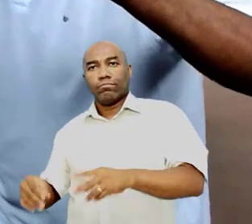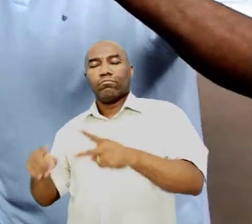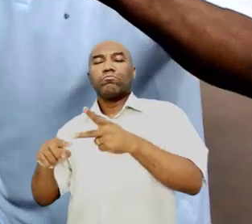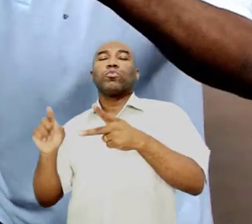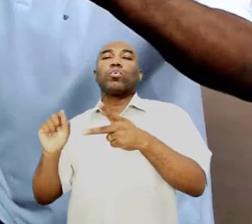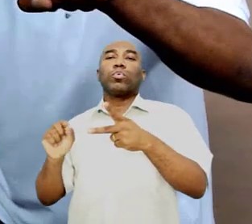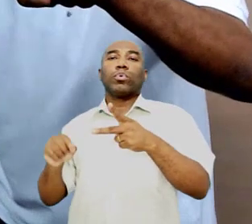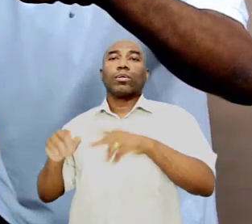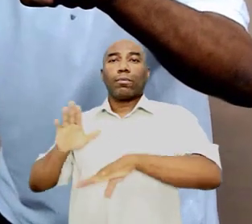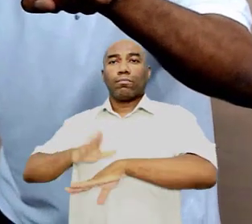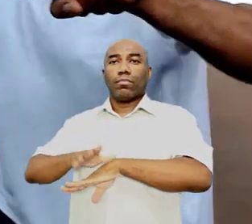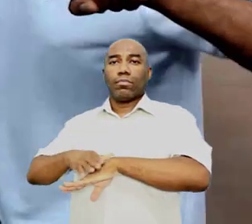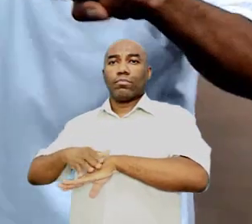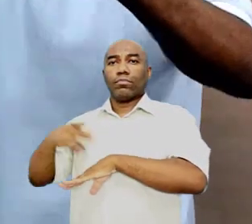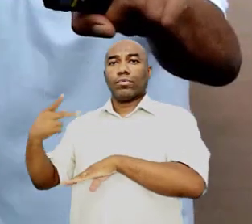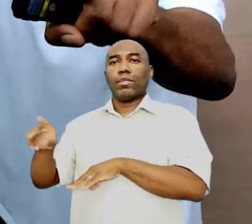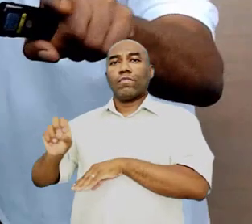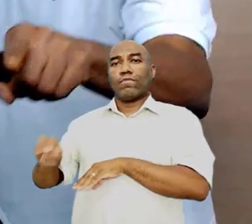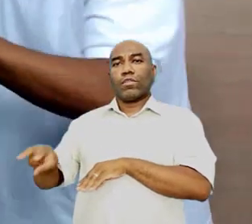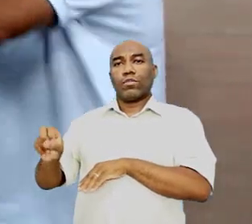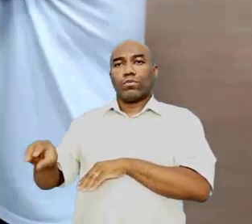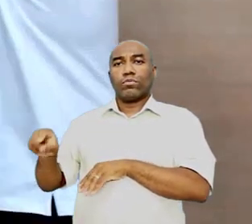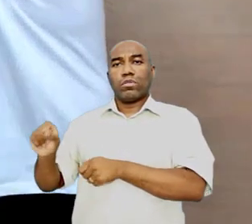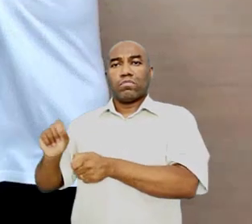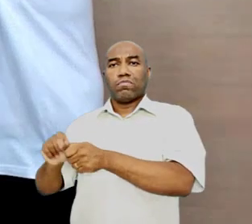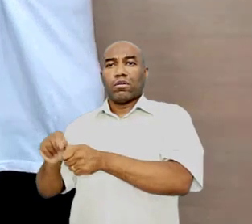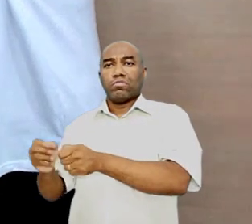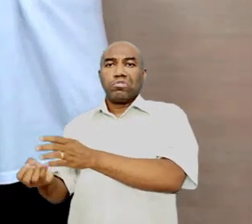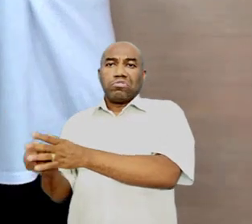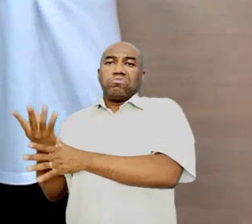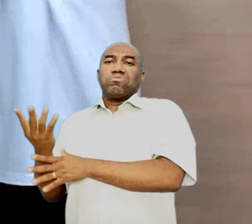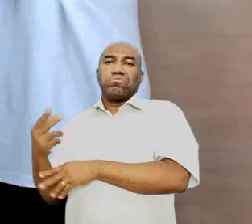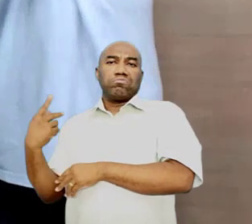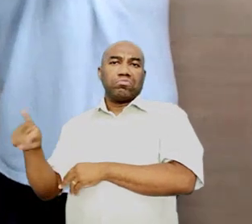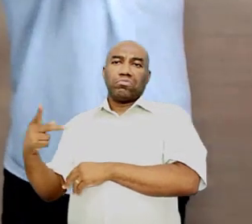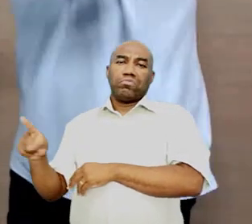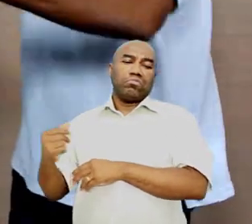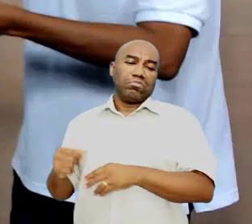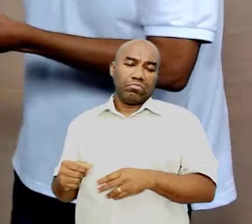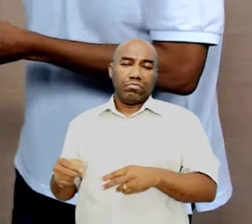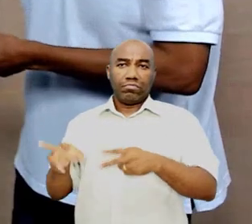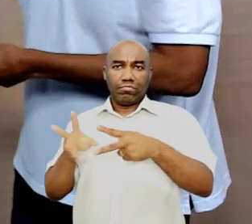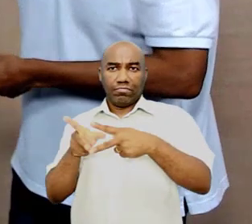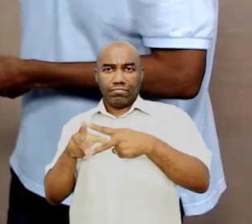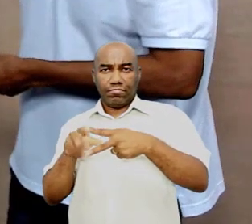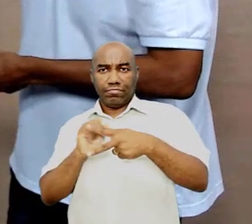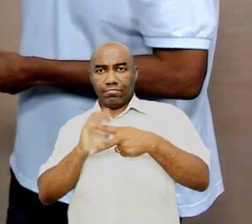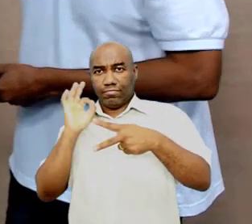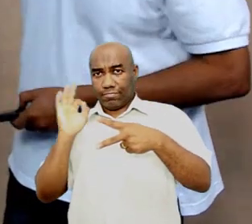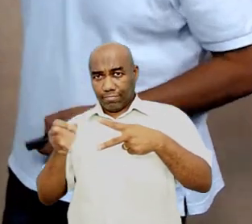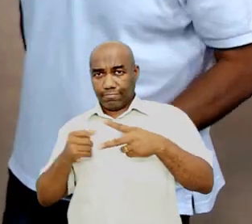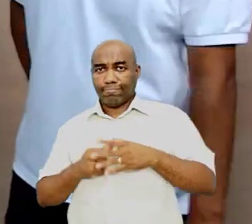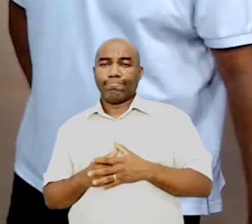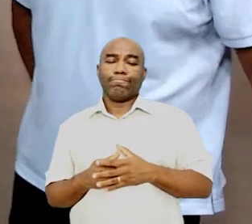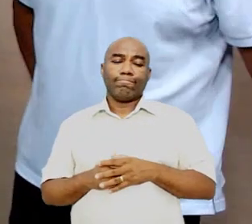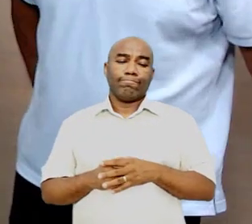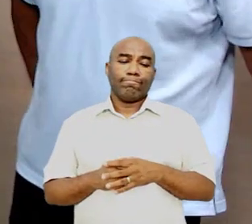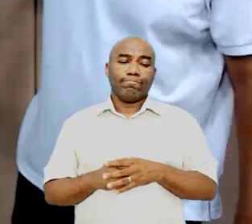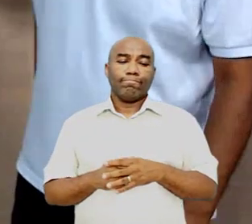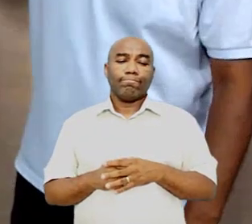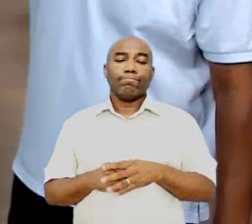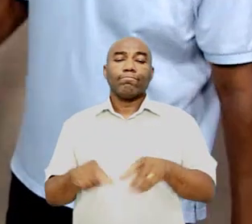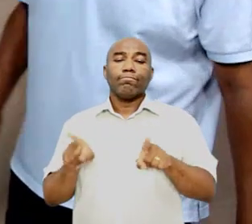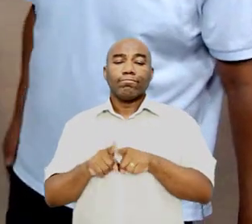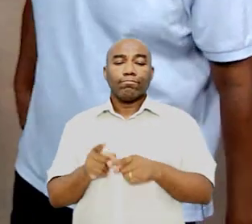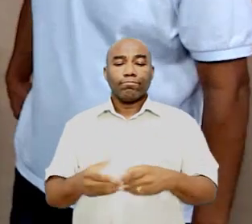e é uma especialidade do vírus. Não precisa estar envolvido com sua célula. E aqui,